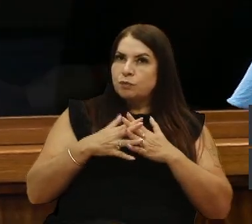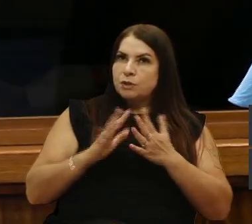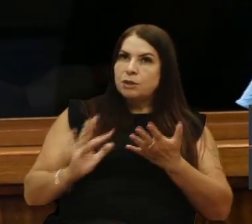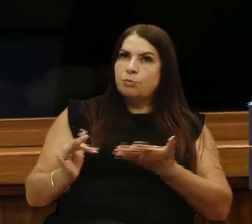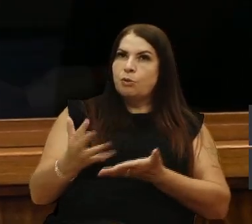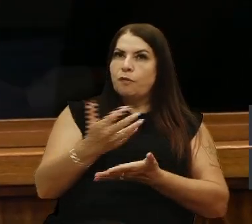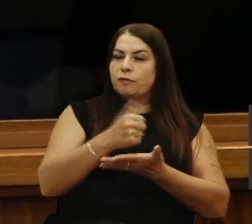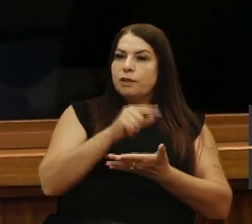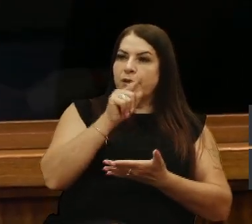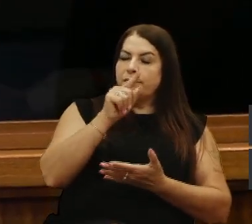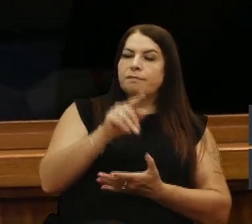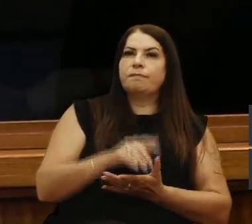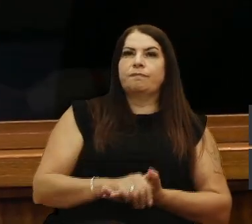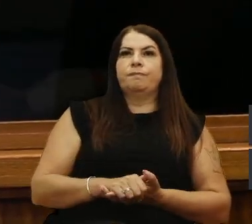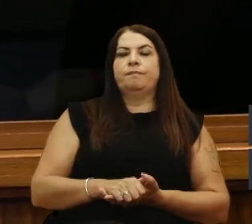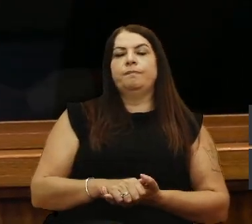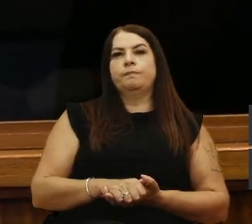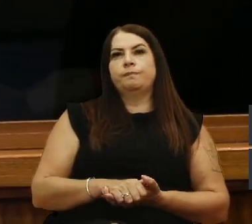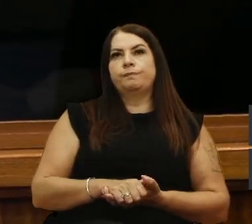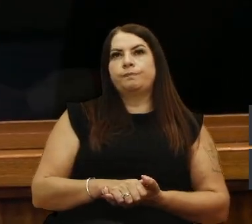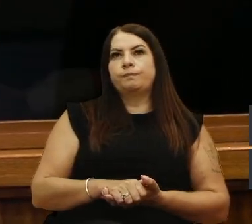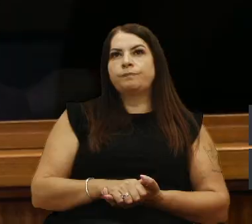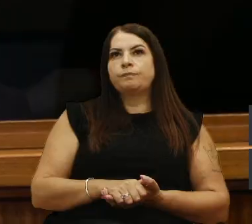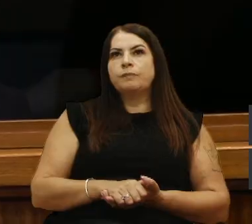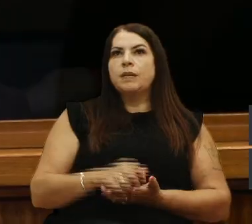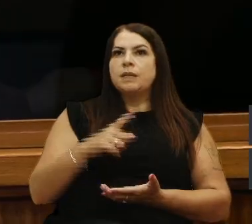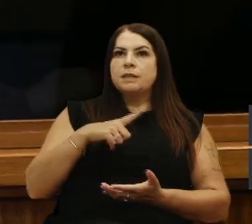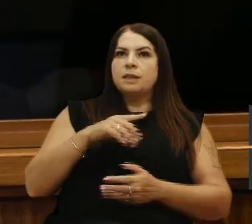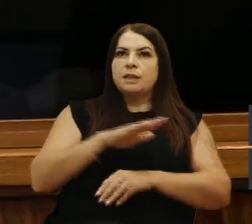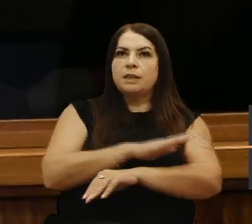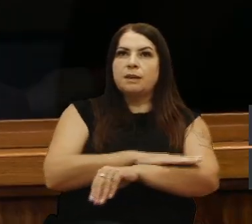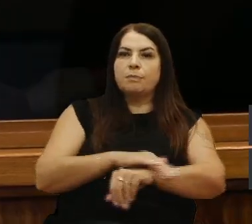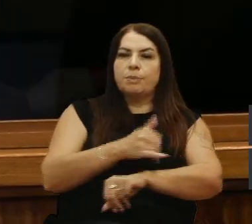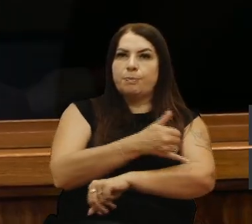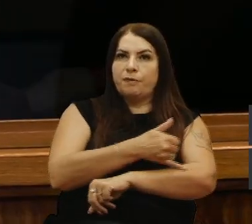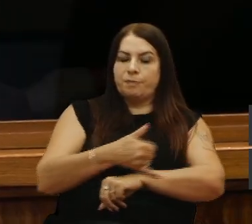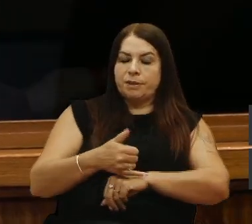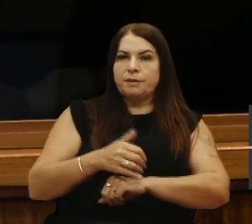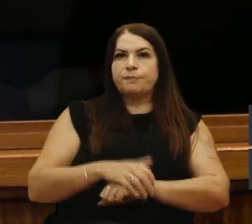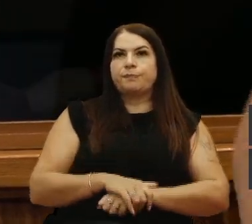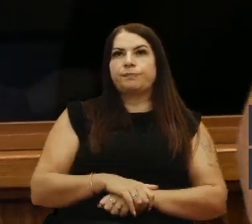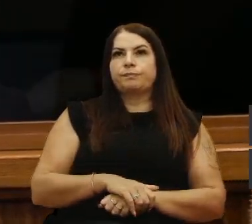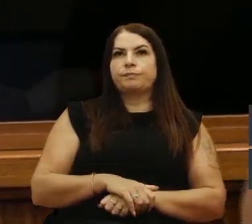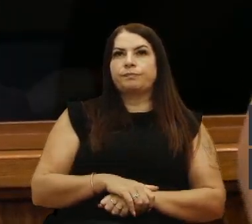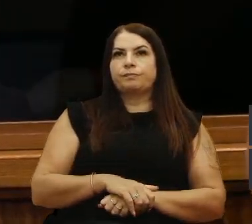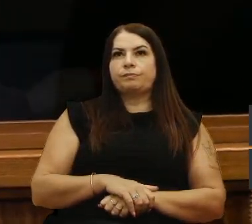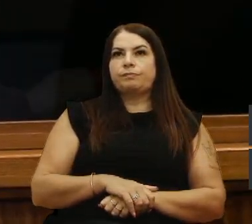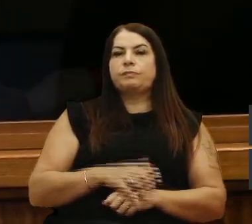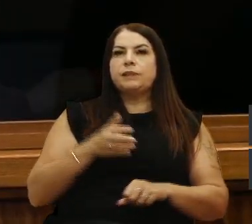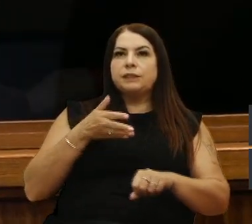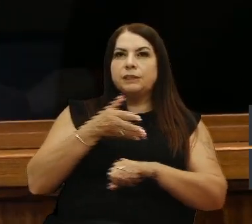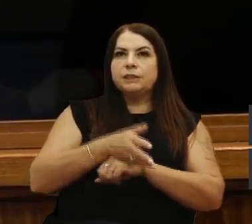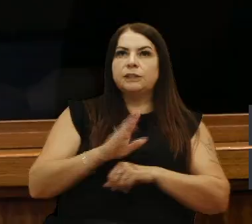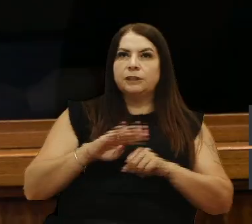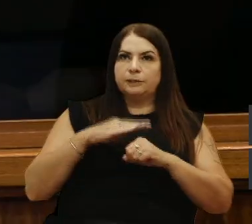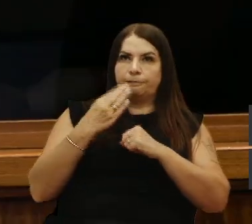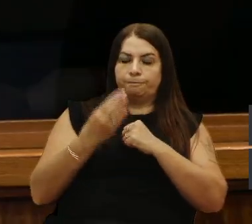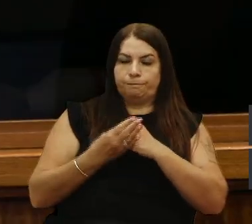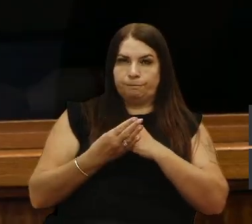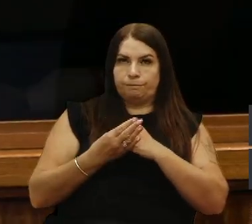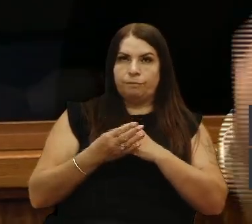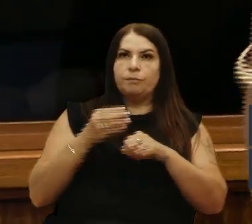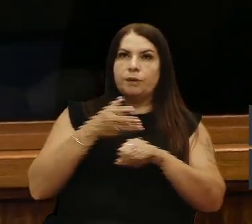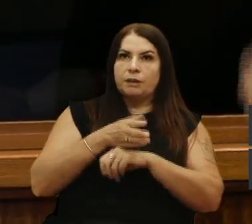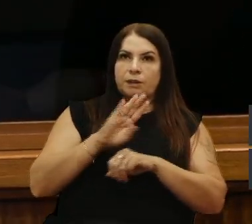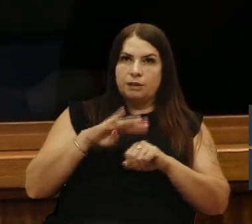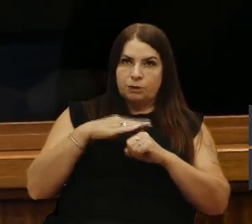lá. Tem a questão da pavimentação e a entrada do bairro. A entrada do